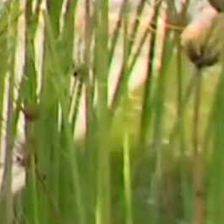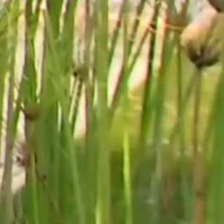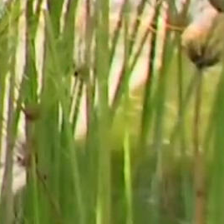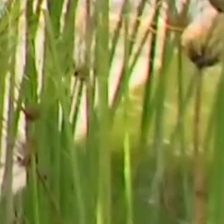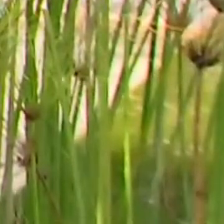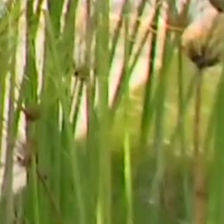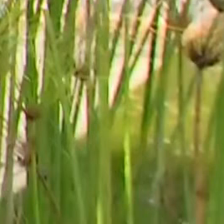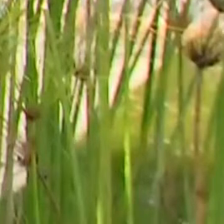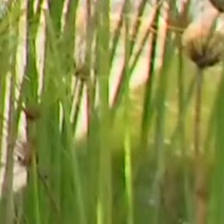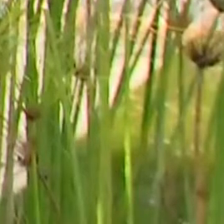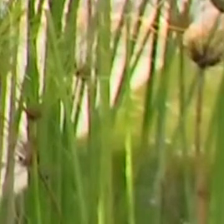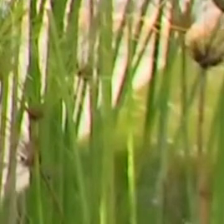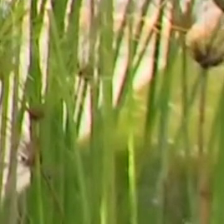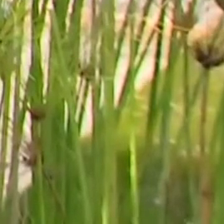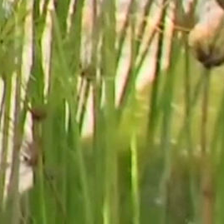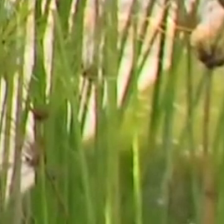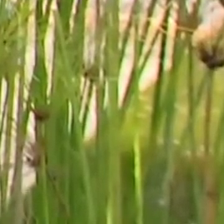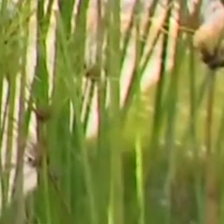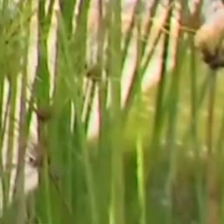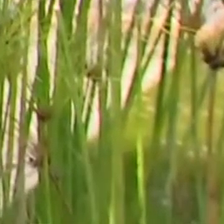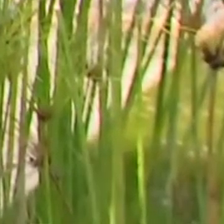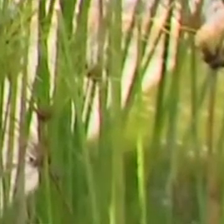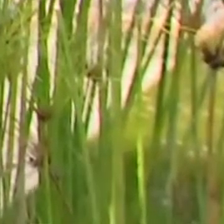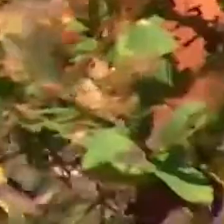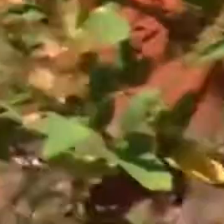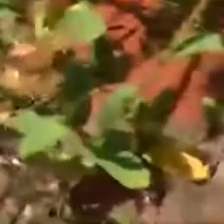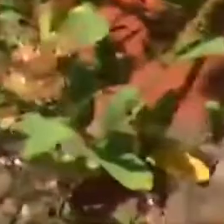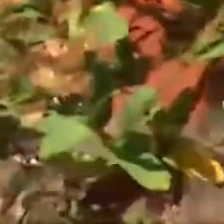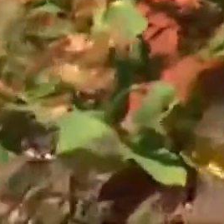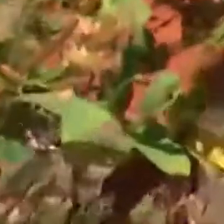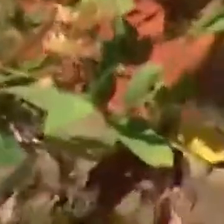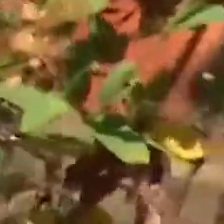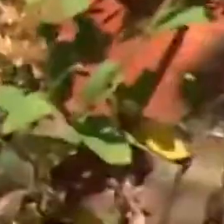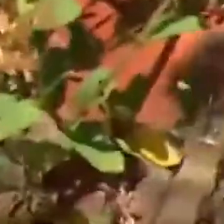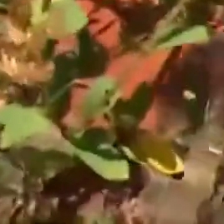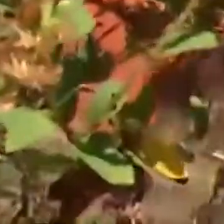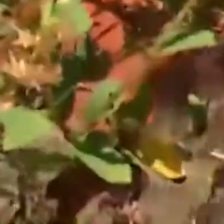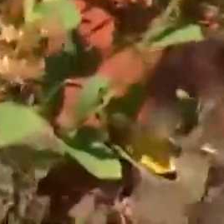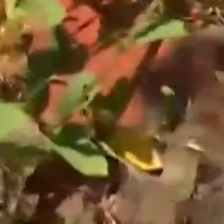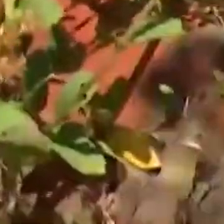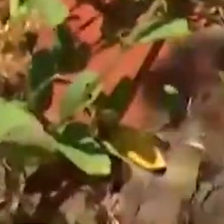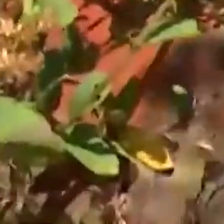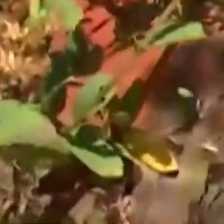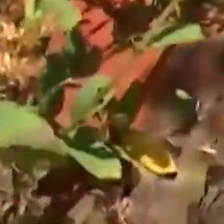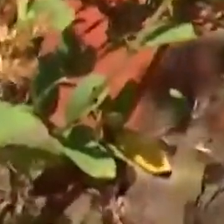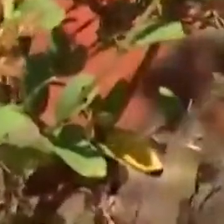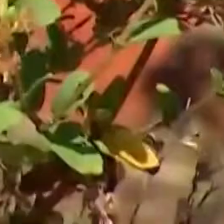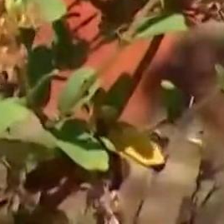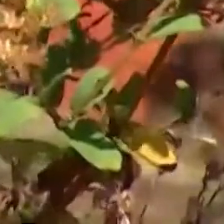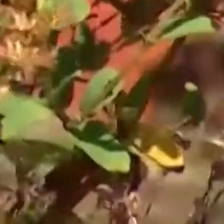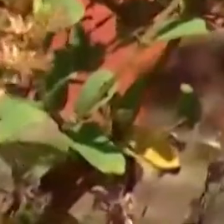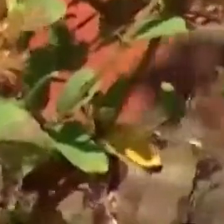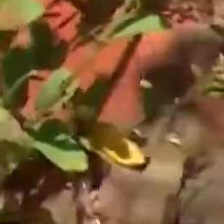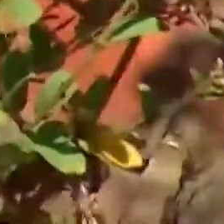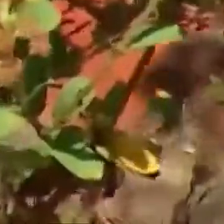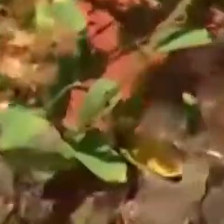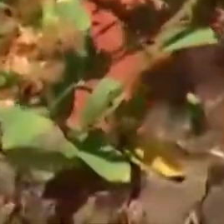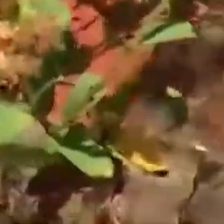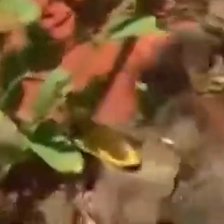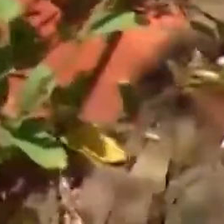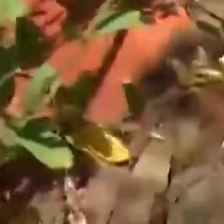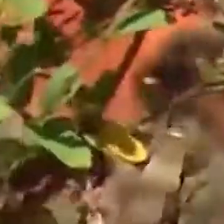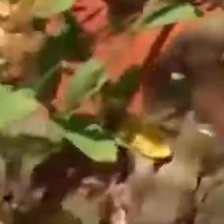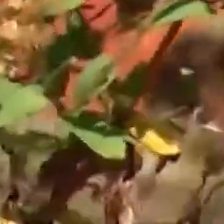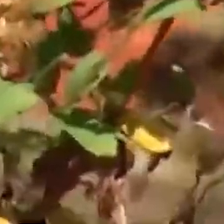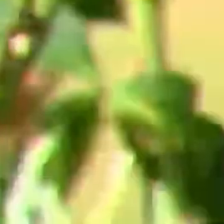também. Economicamente, na Ásia é muito famoso. E por falar em comer, se tem uma coisa que esse jardim tem de sobra,